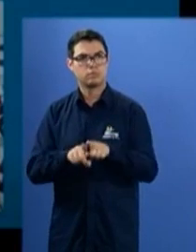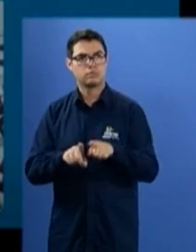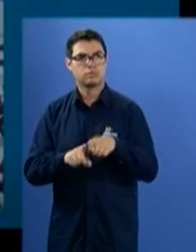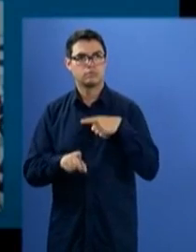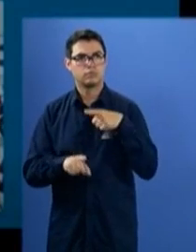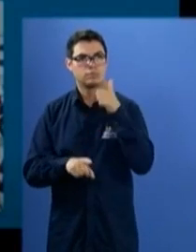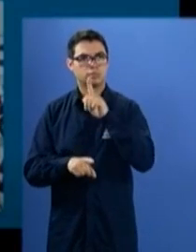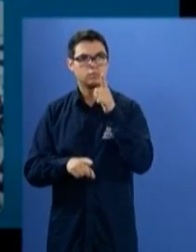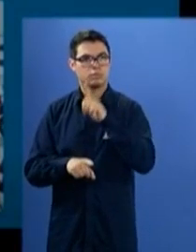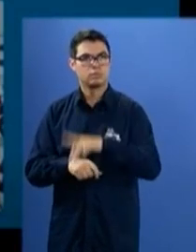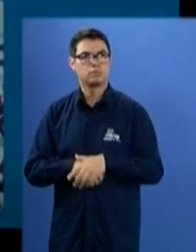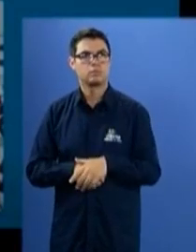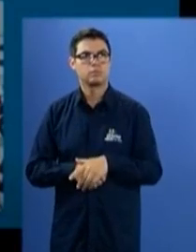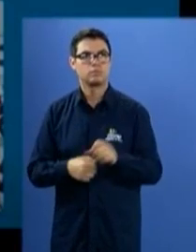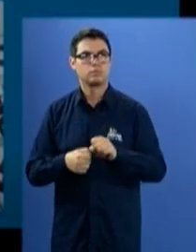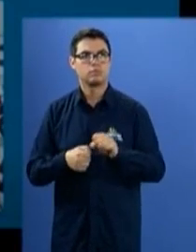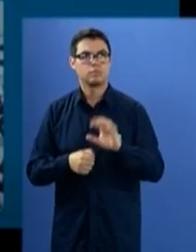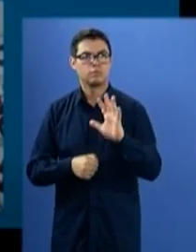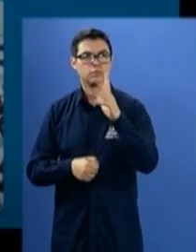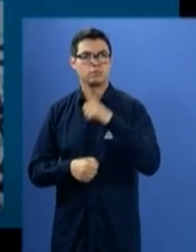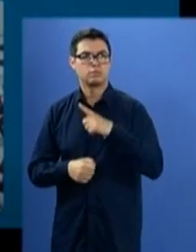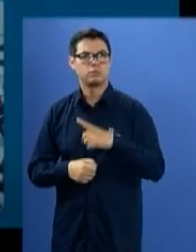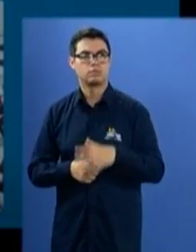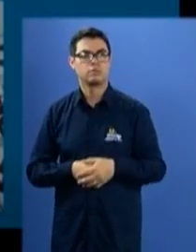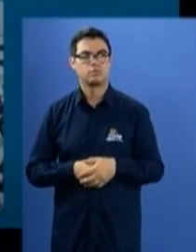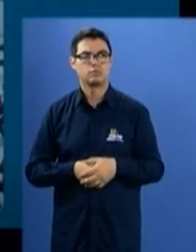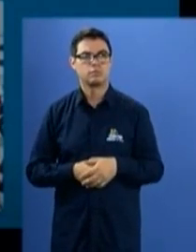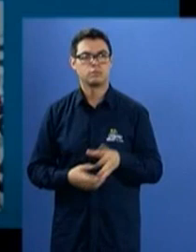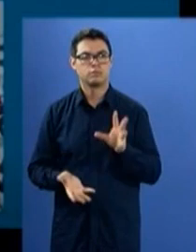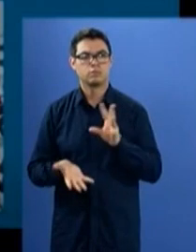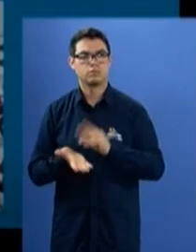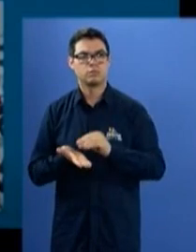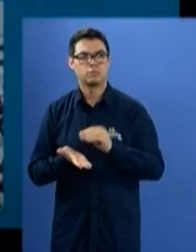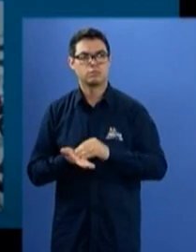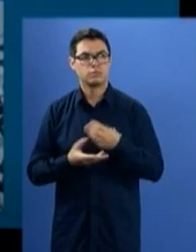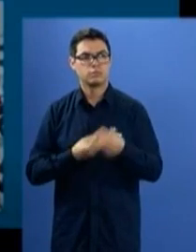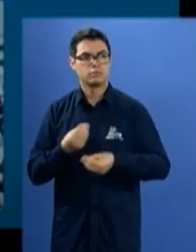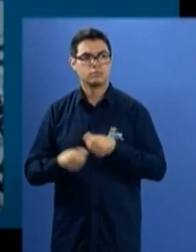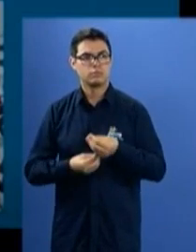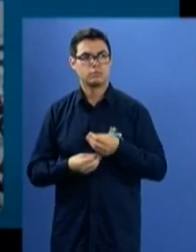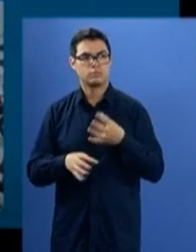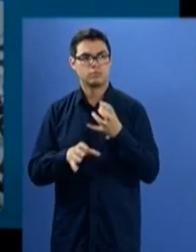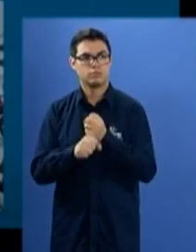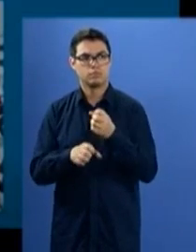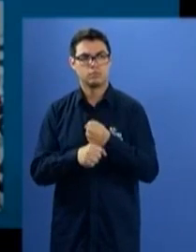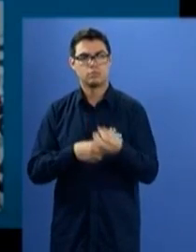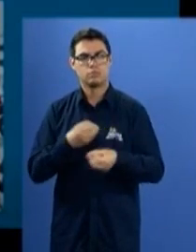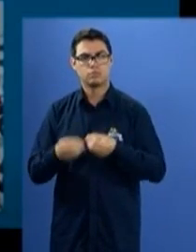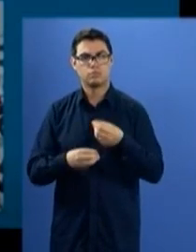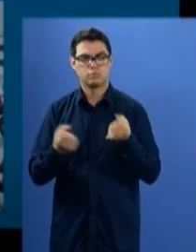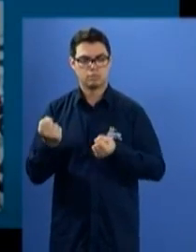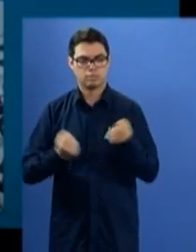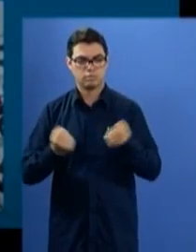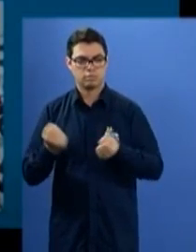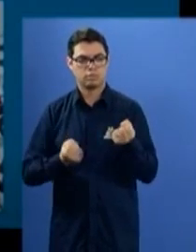da mesma forma que isso acontece. Tá? A máquina, aqui, você imagine se o carro sair sem